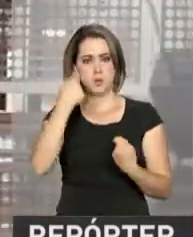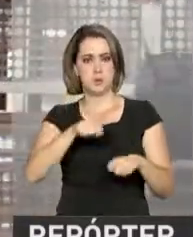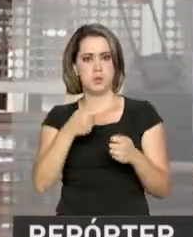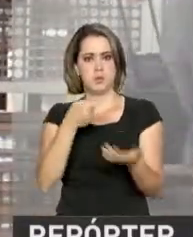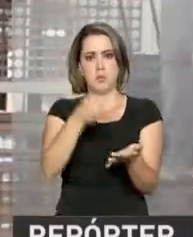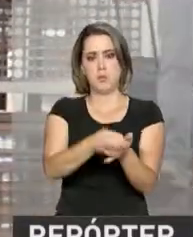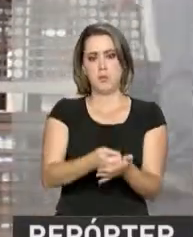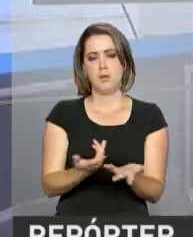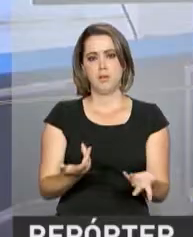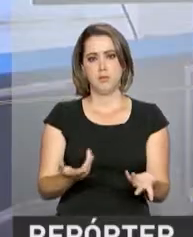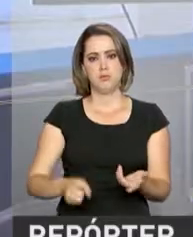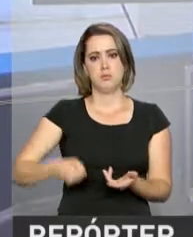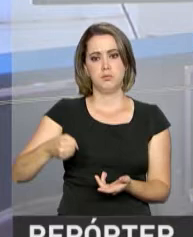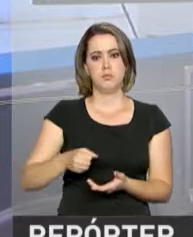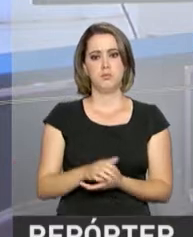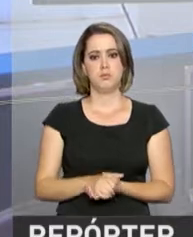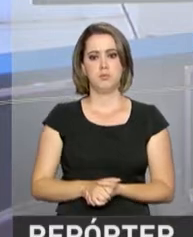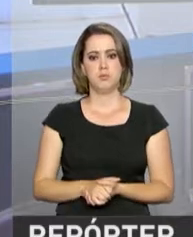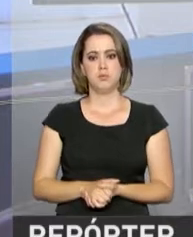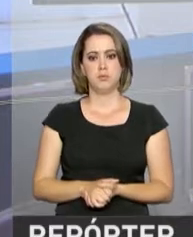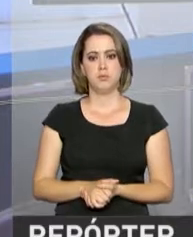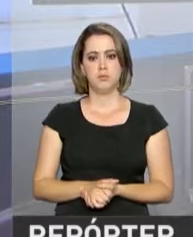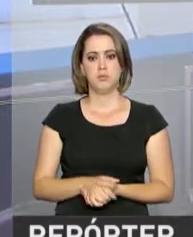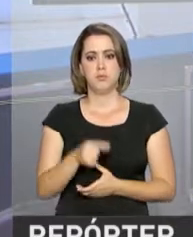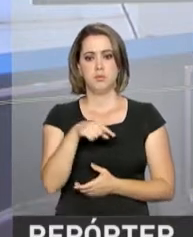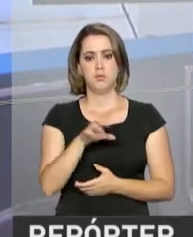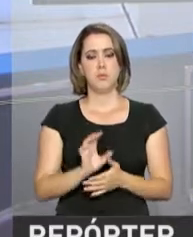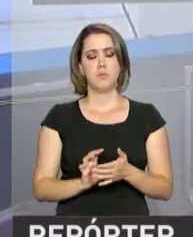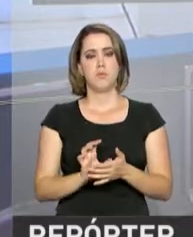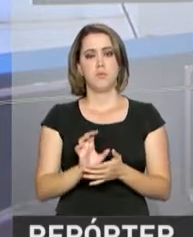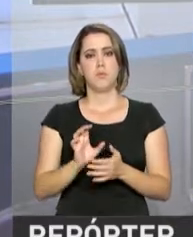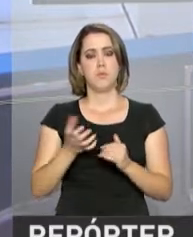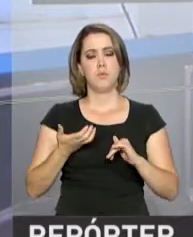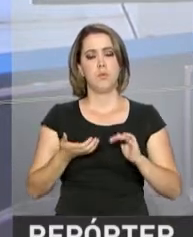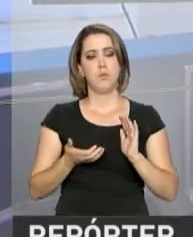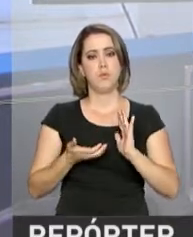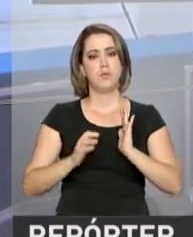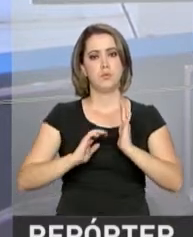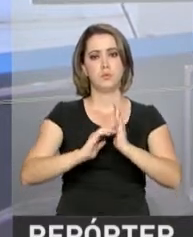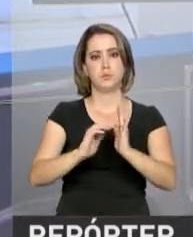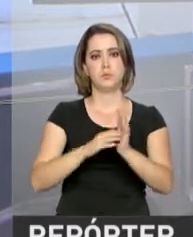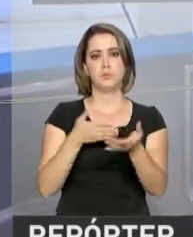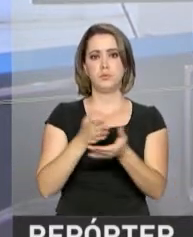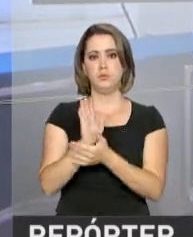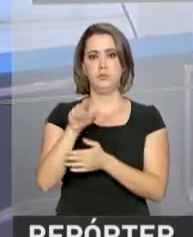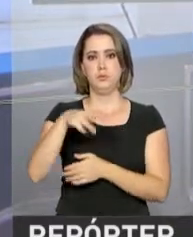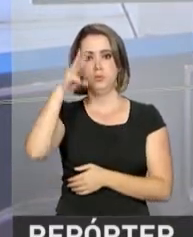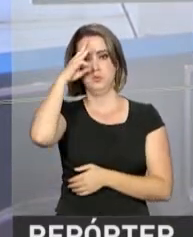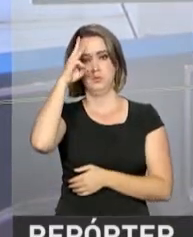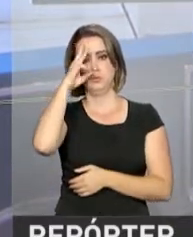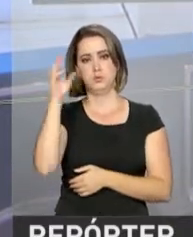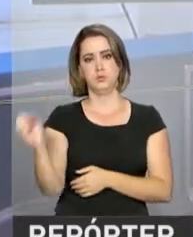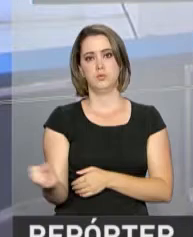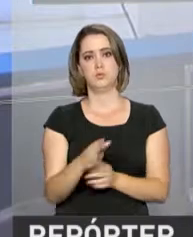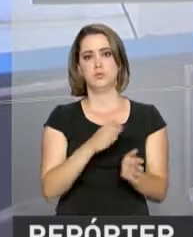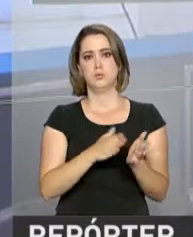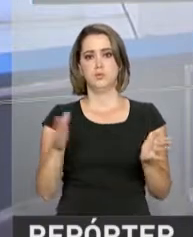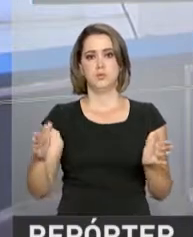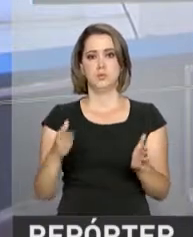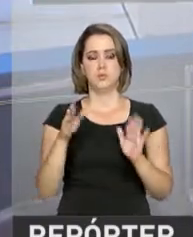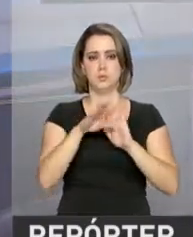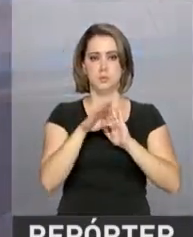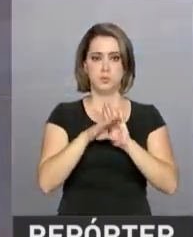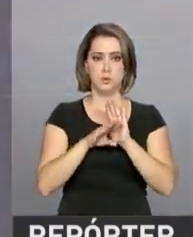bagagens despachadas. E o Senado aprovou nesta terça-feira a nova etapa do programa de repatriação.